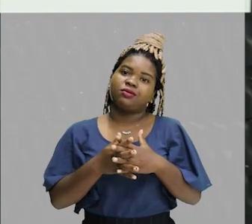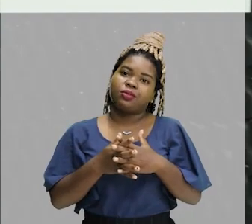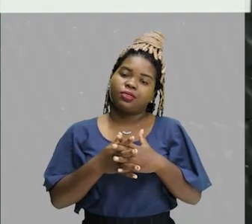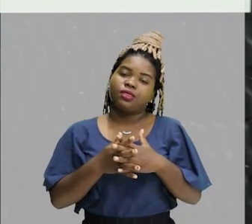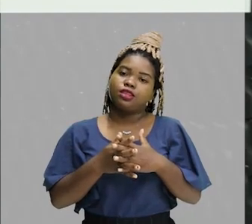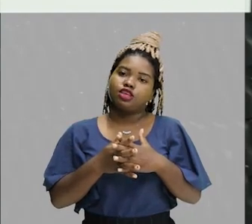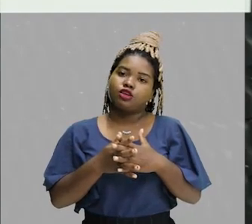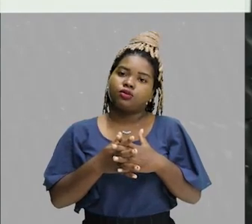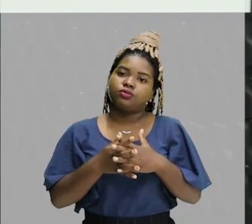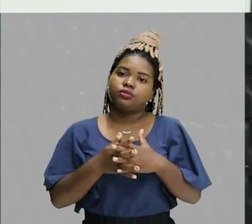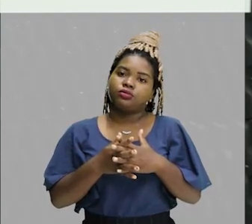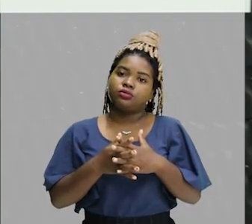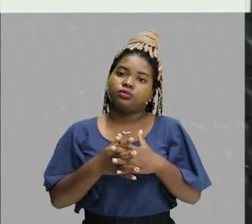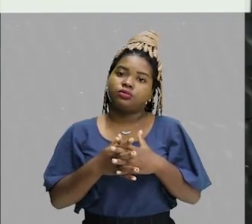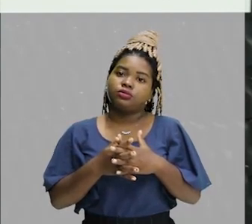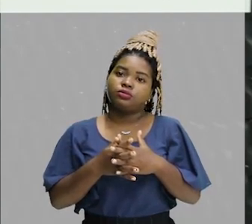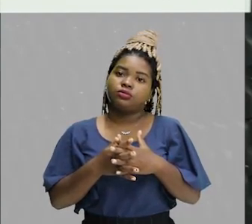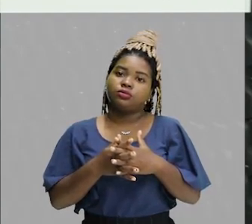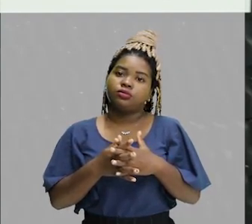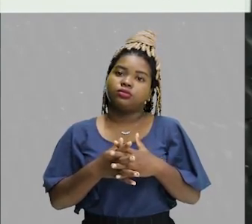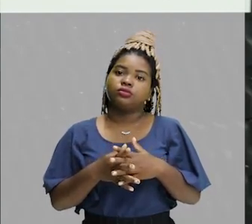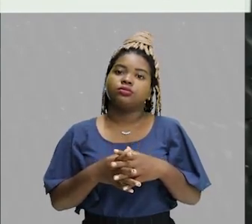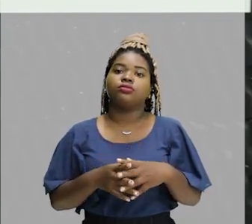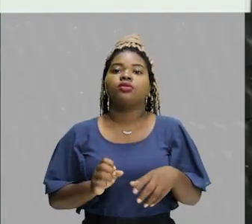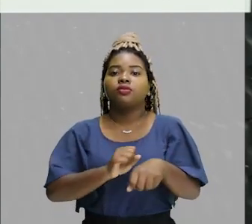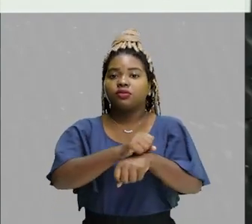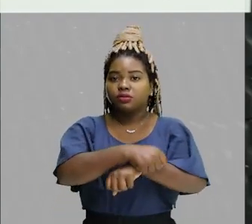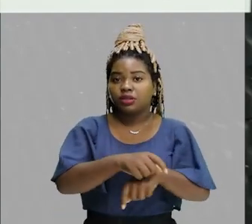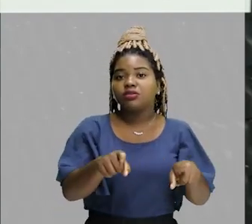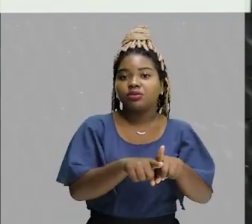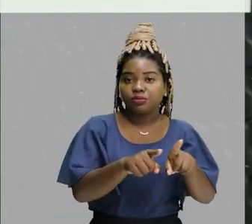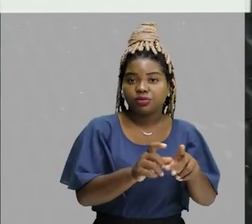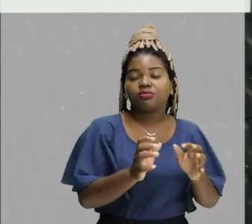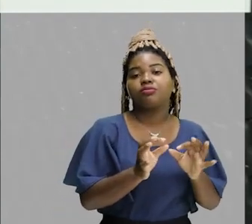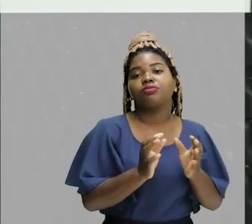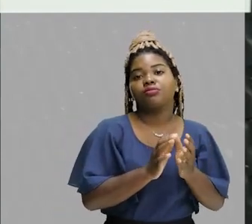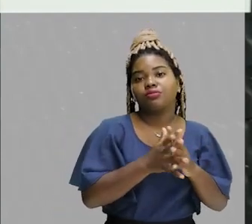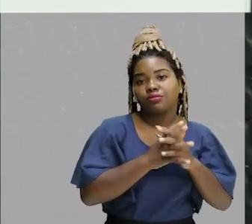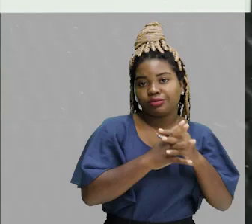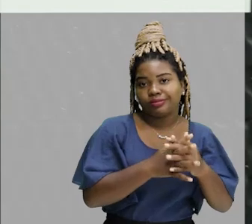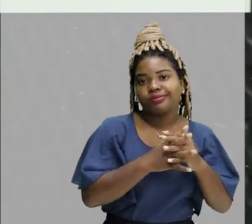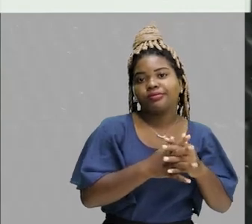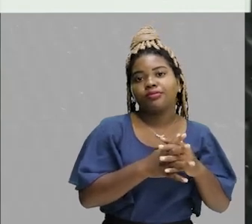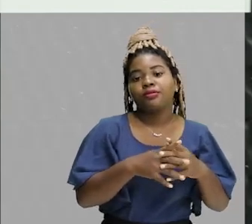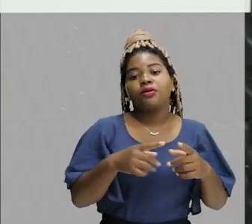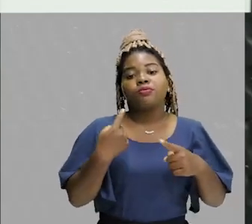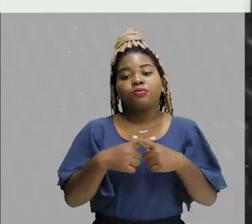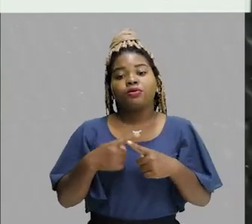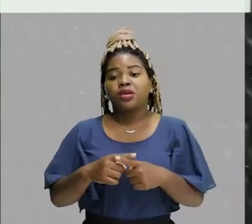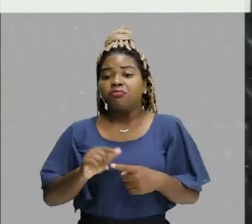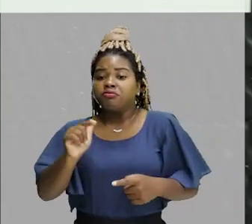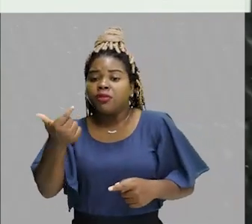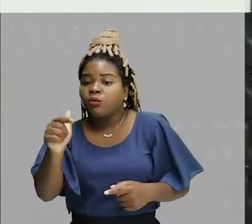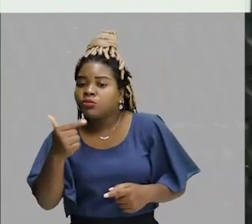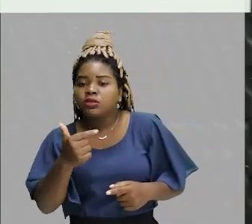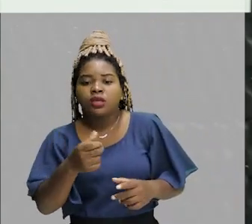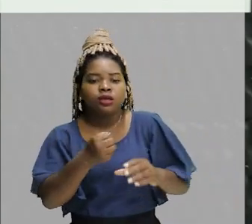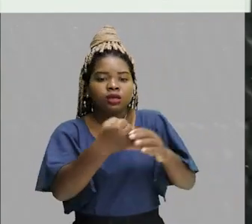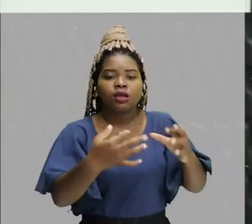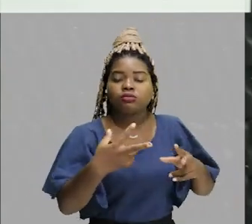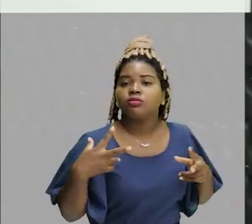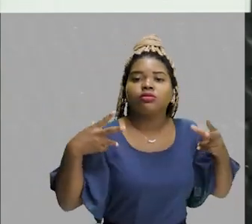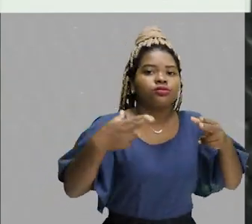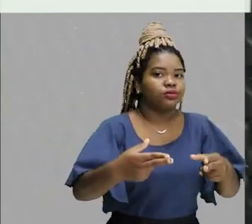problema. Eles não são a mesma coisa, eles não têm as mesmas características e eles não servem para o